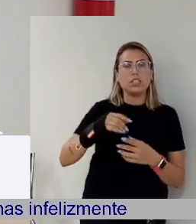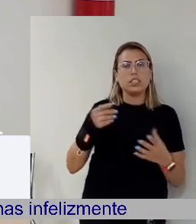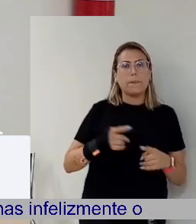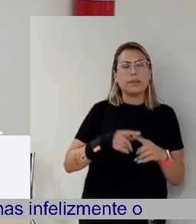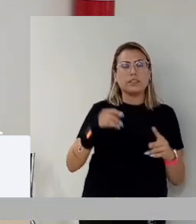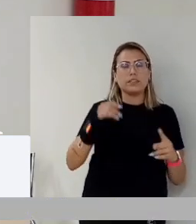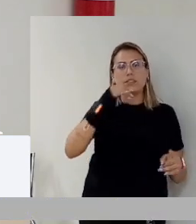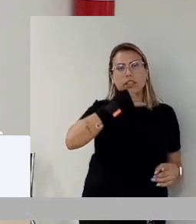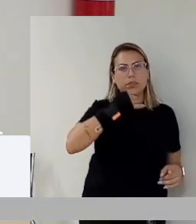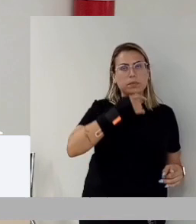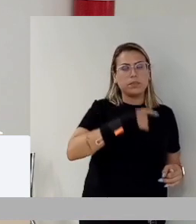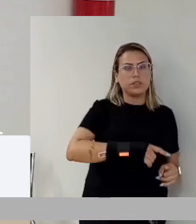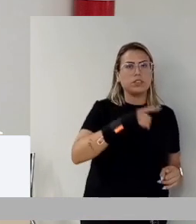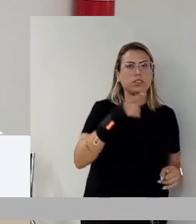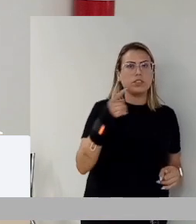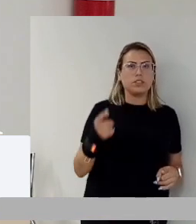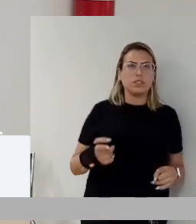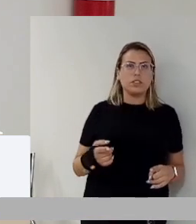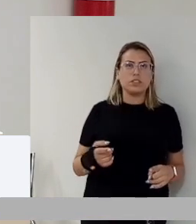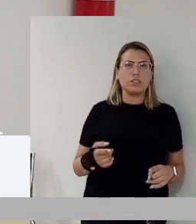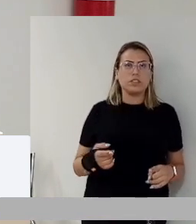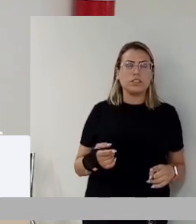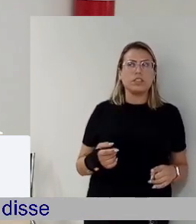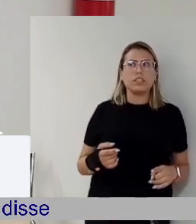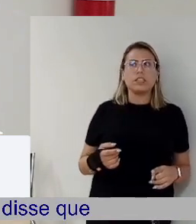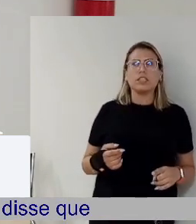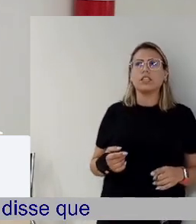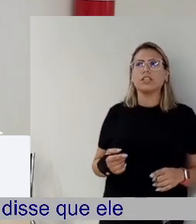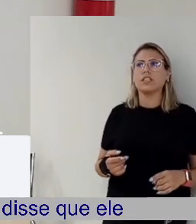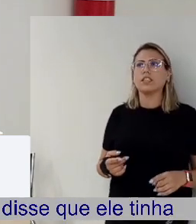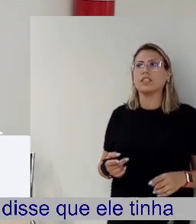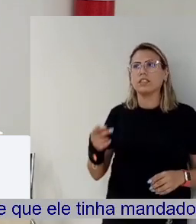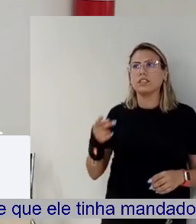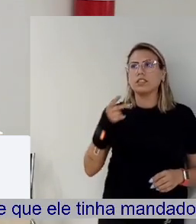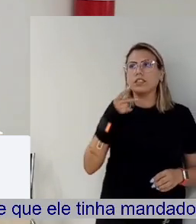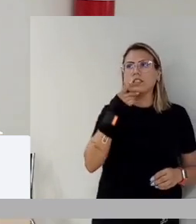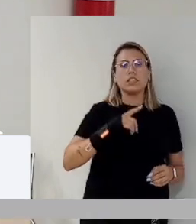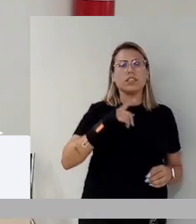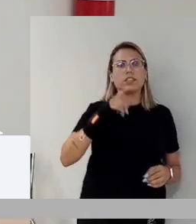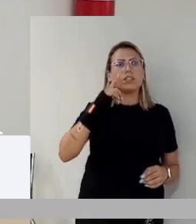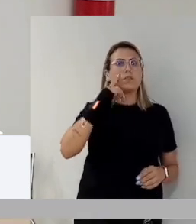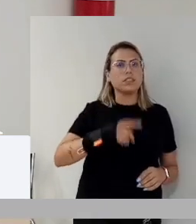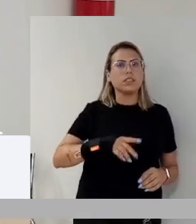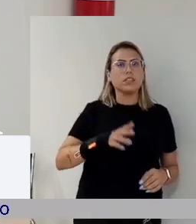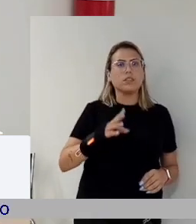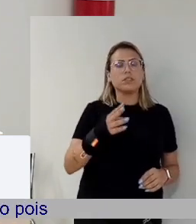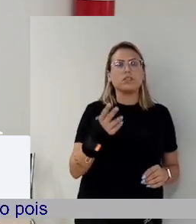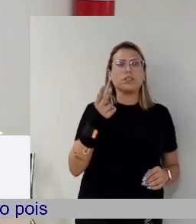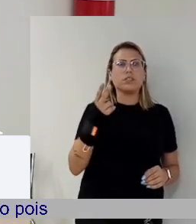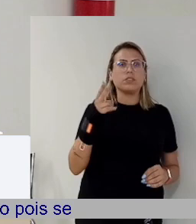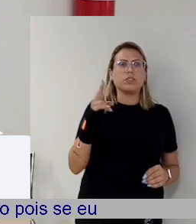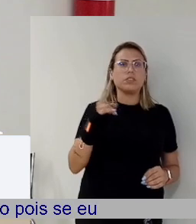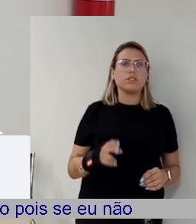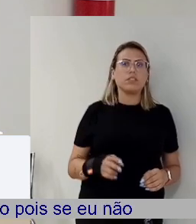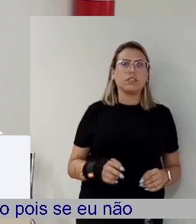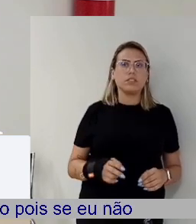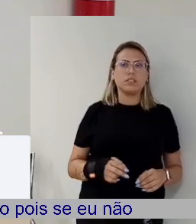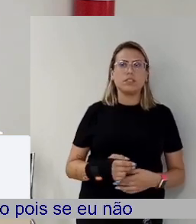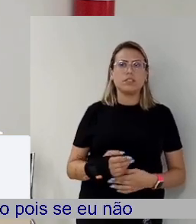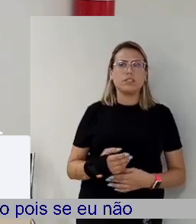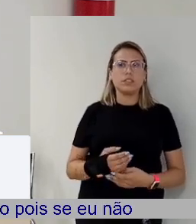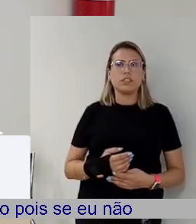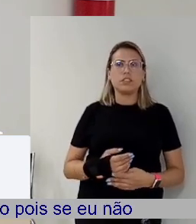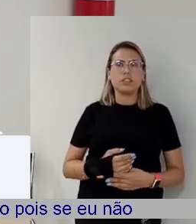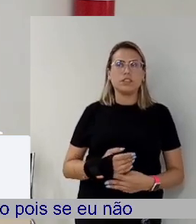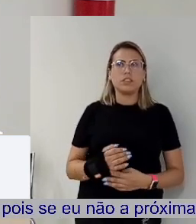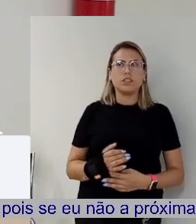rapaz se entregou sem querer lá disse que ele tinha mandado umas duas vezes eu disse meu amigo pois se eu não vou eu disse a